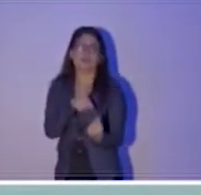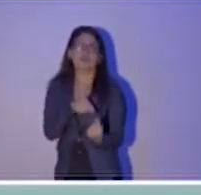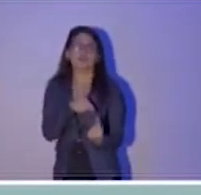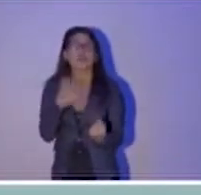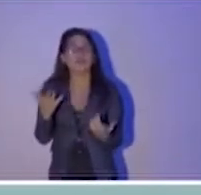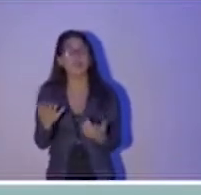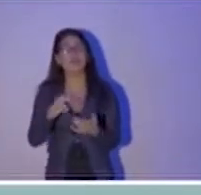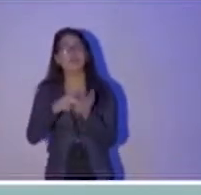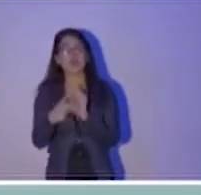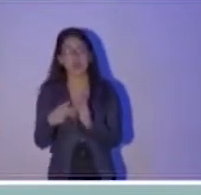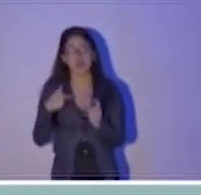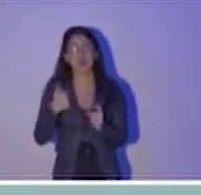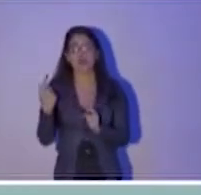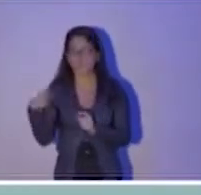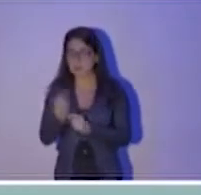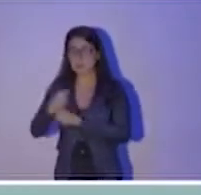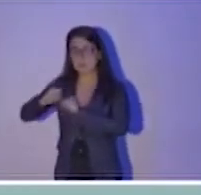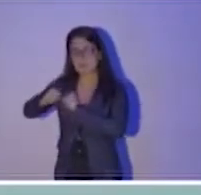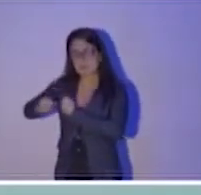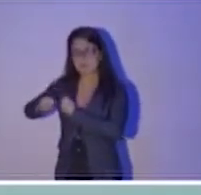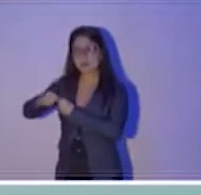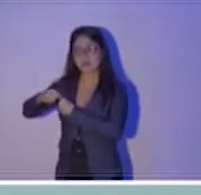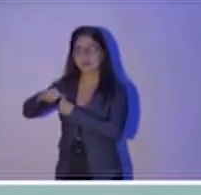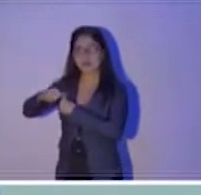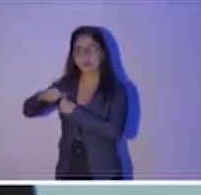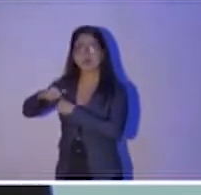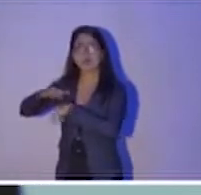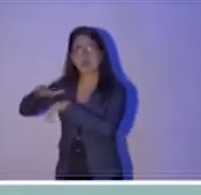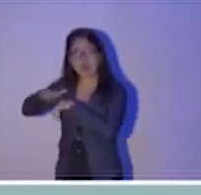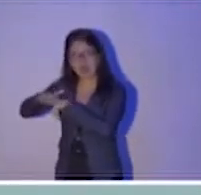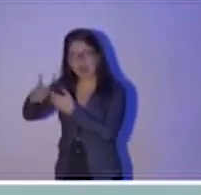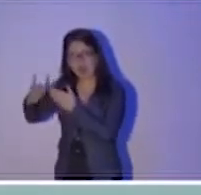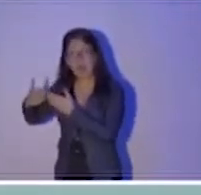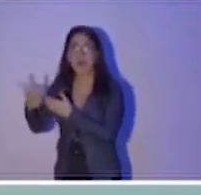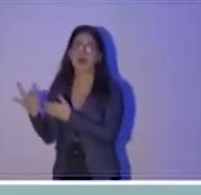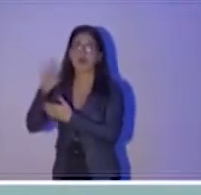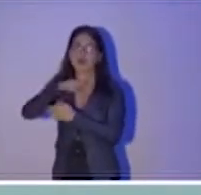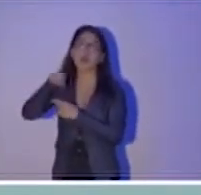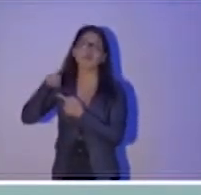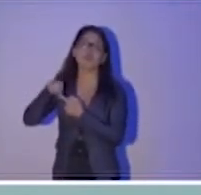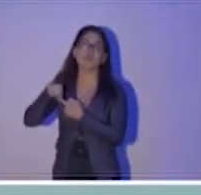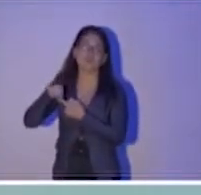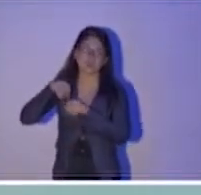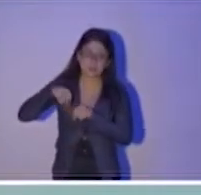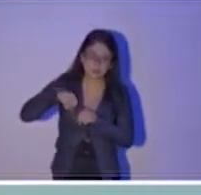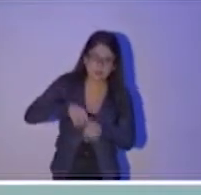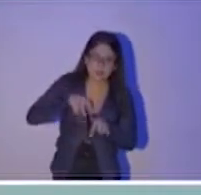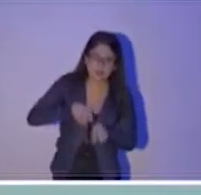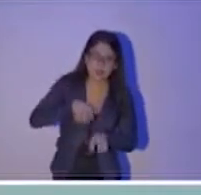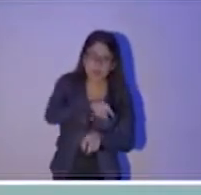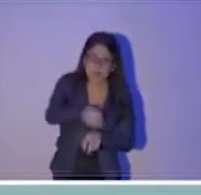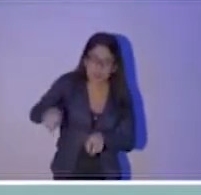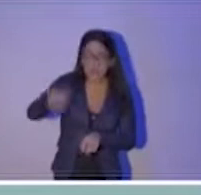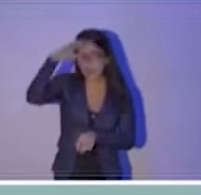de que a aprendizagem chegue a todo mundo. Nós estamos em missão de fazer gente melhor nesse país. Para